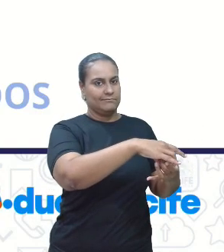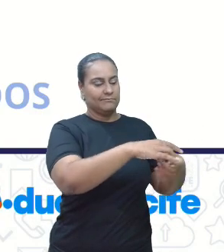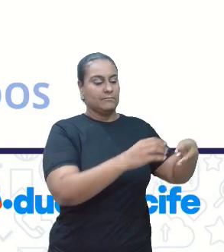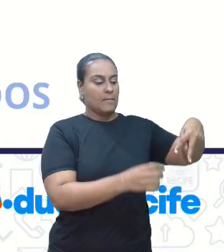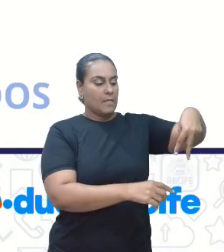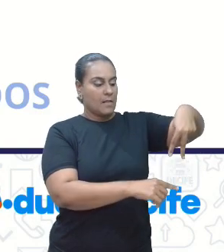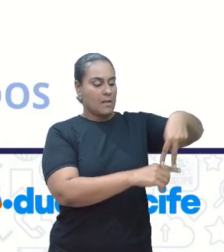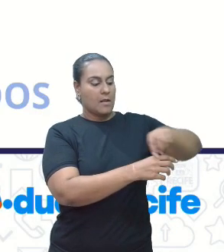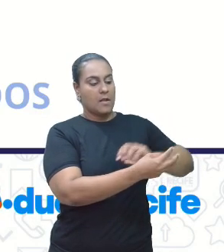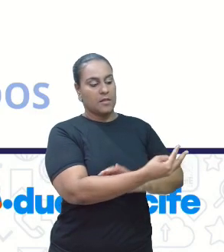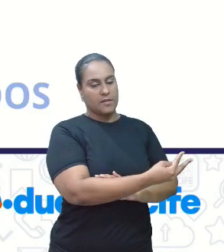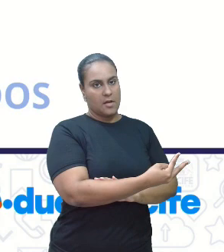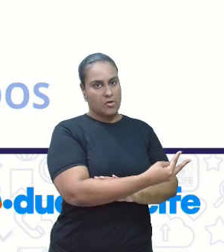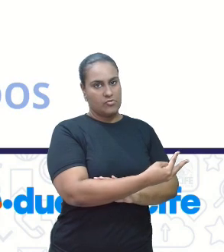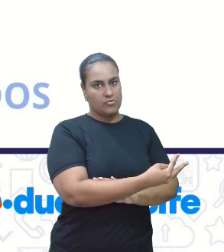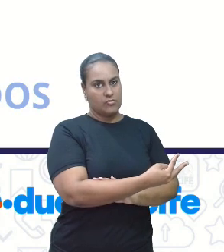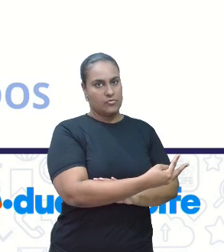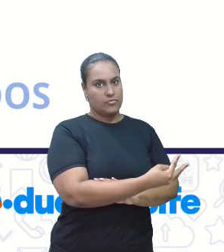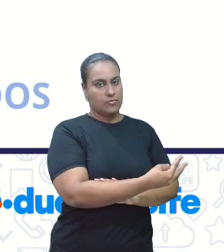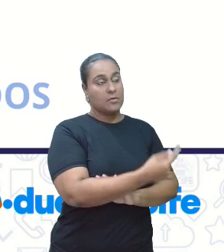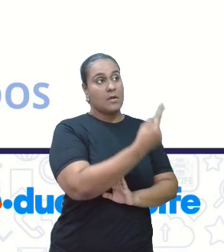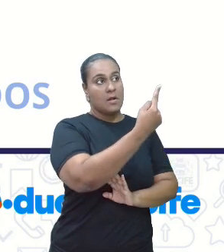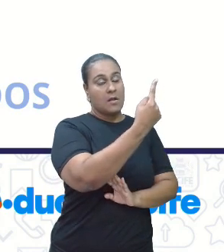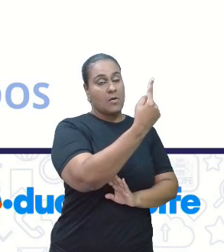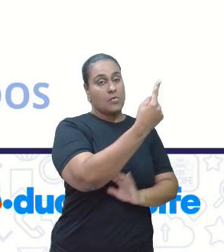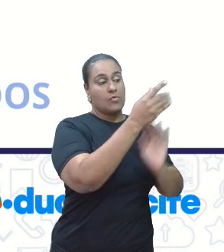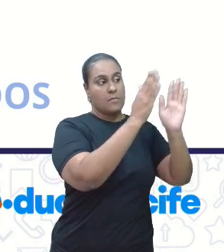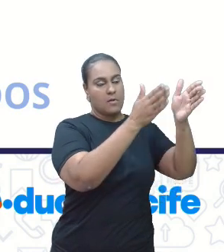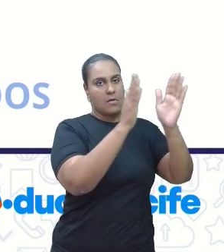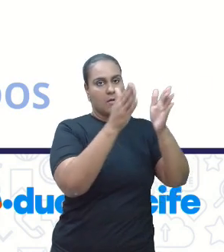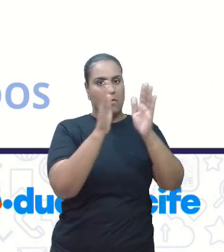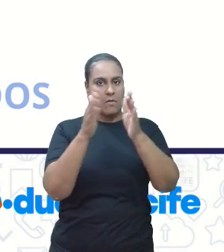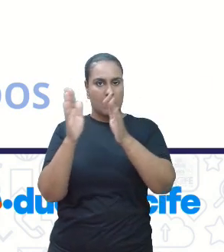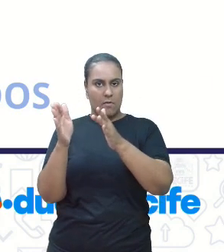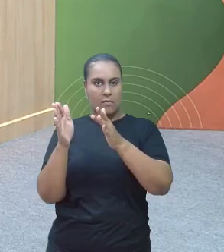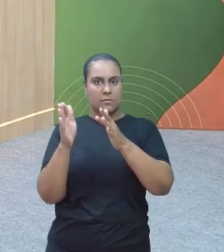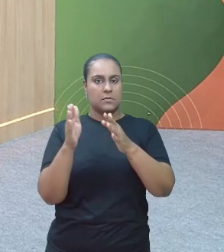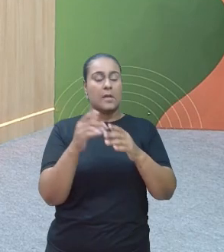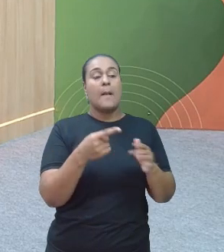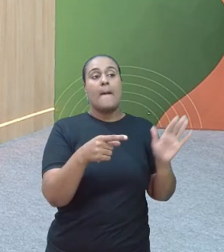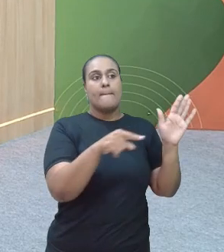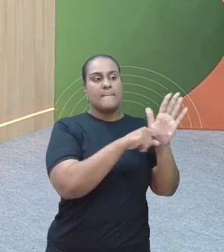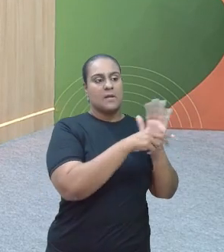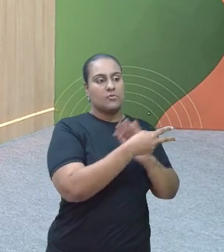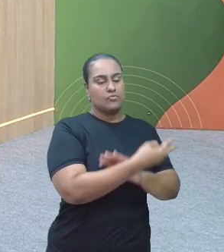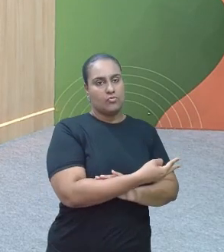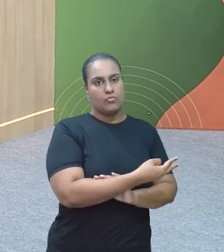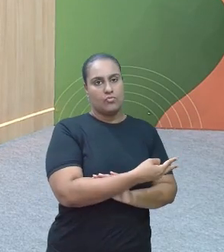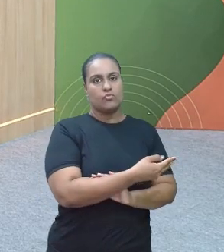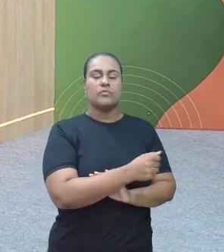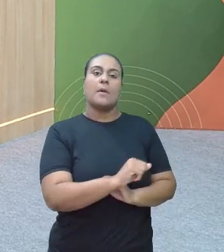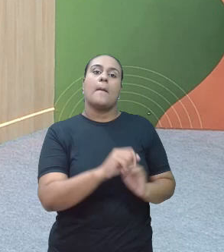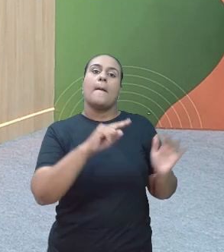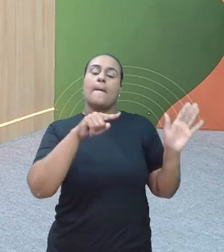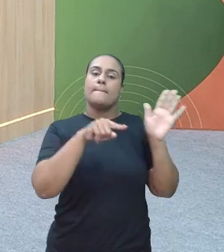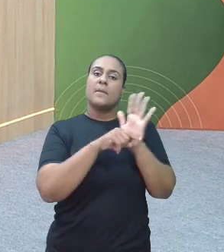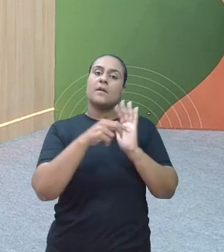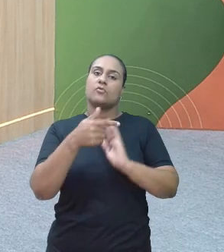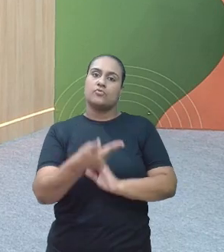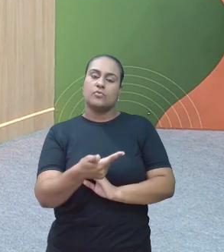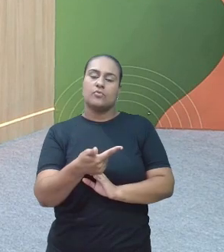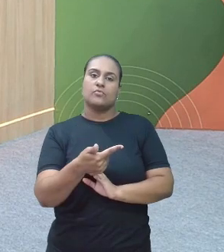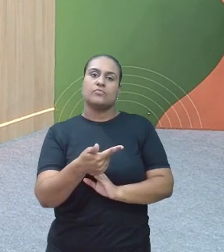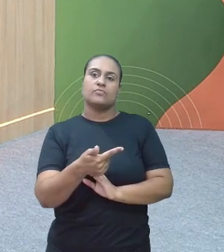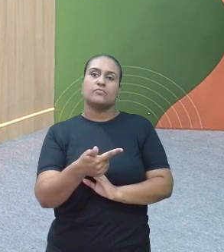número 3, 3 lados, número 1, posição, ou seja, sempre menos 2. Número 4, 4 lados, número